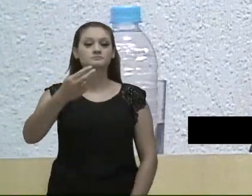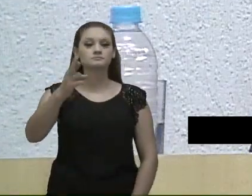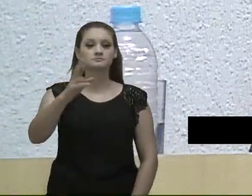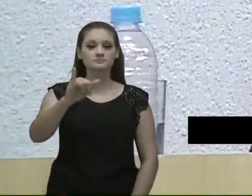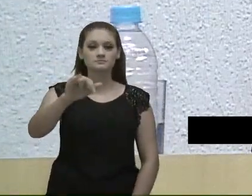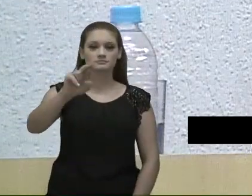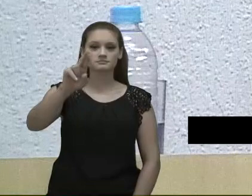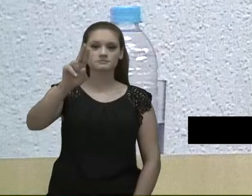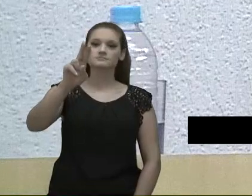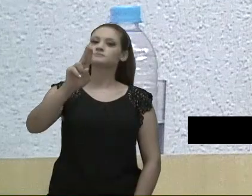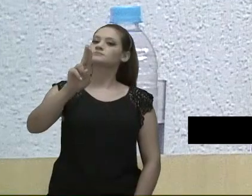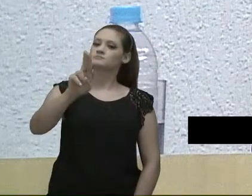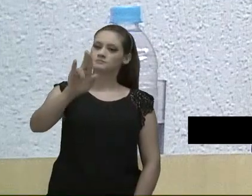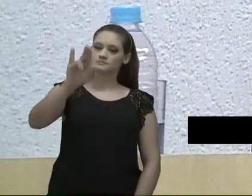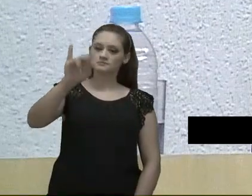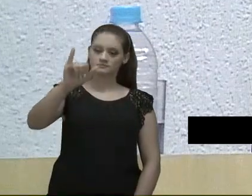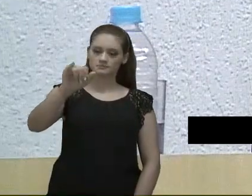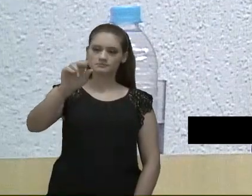Helena Quintanilha